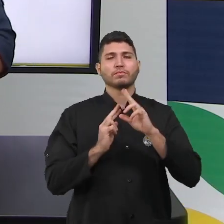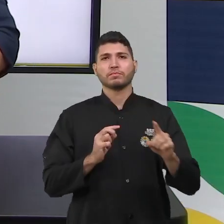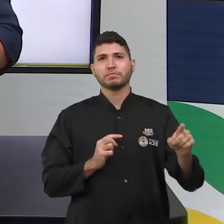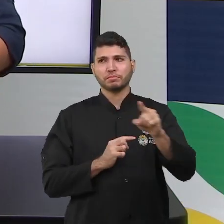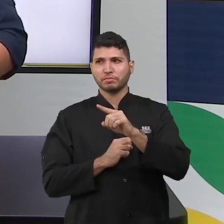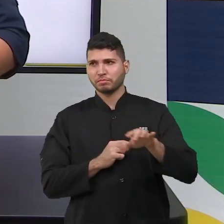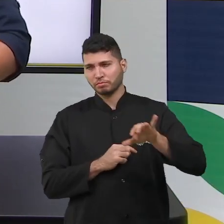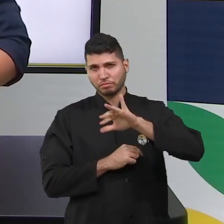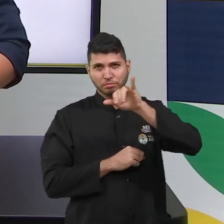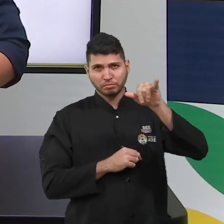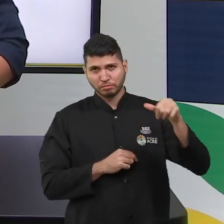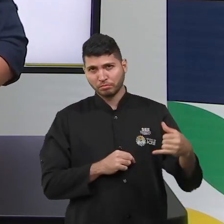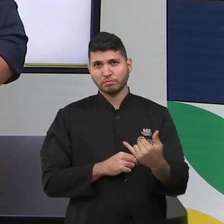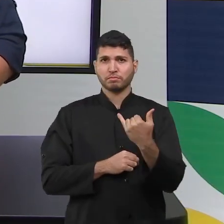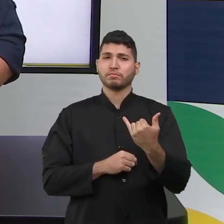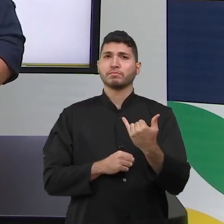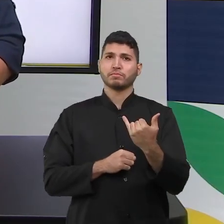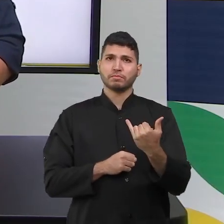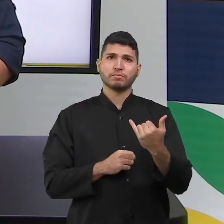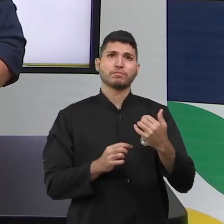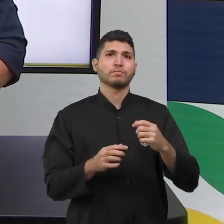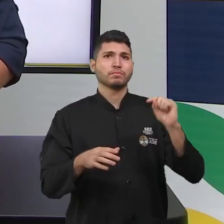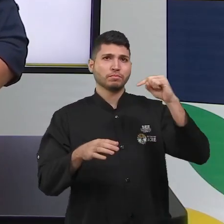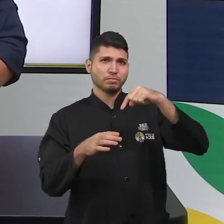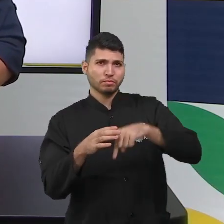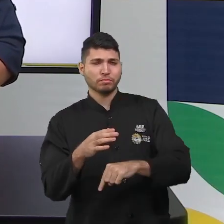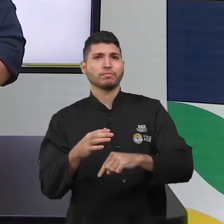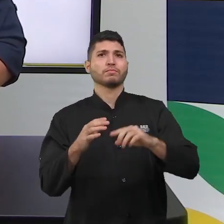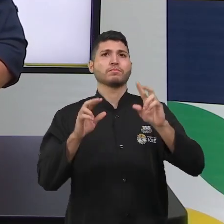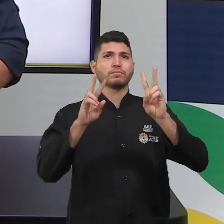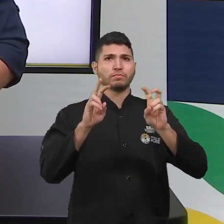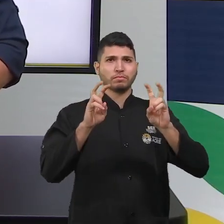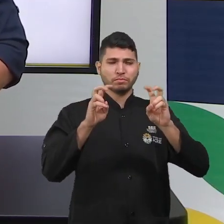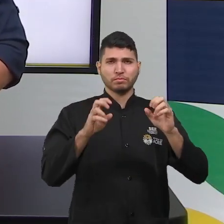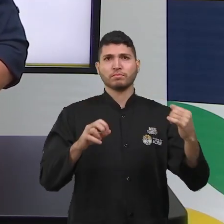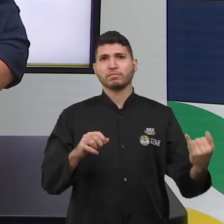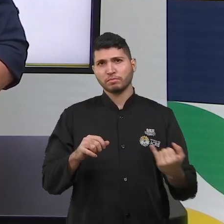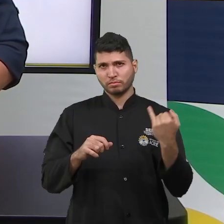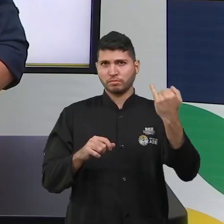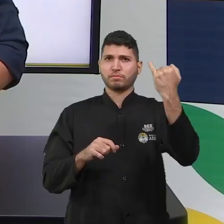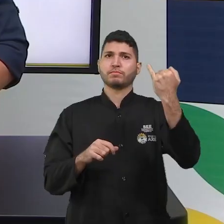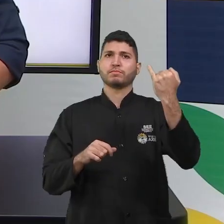aproveitado, aprendido bastante. Aprofundem-se nesse tema, que ele é muito